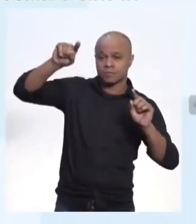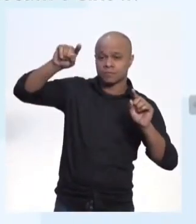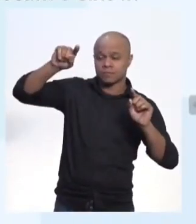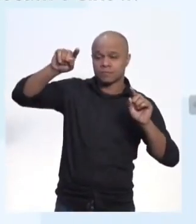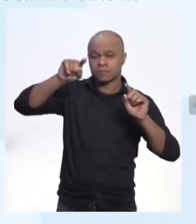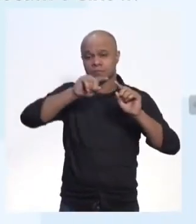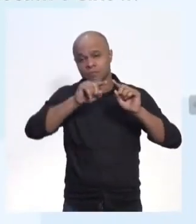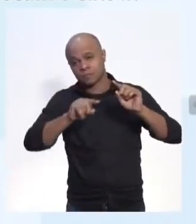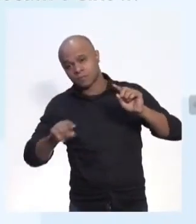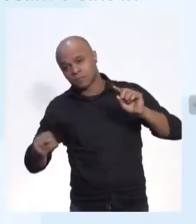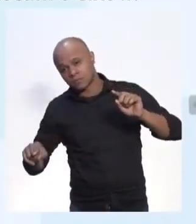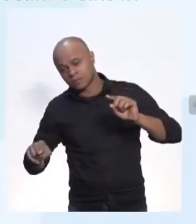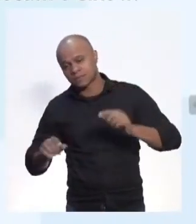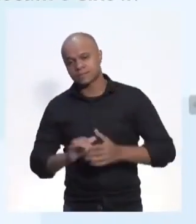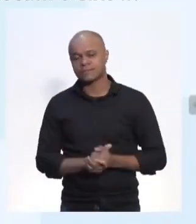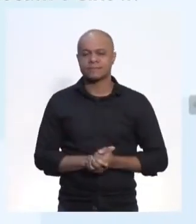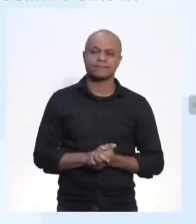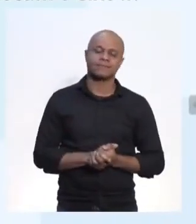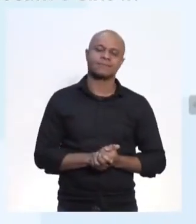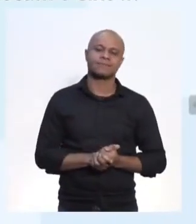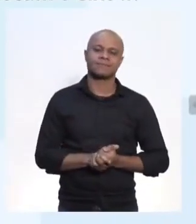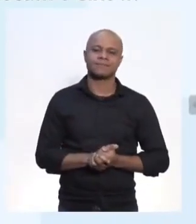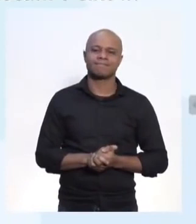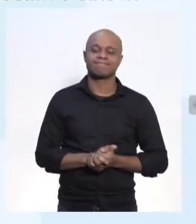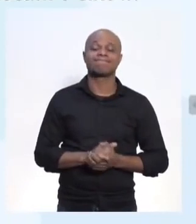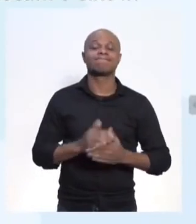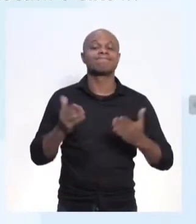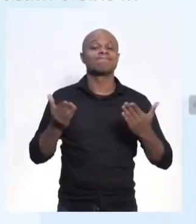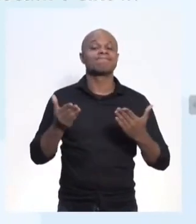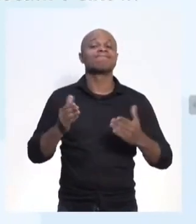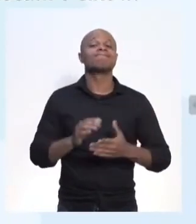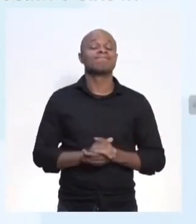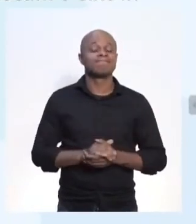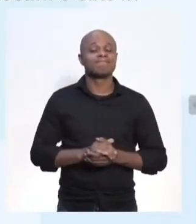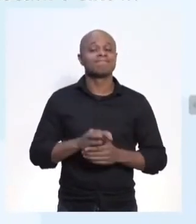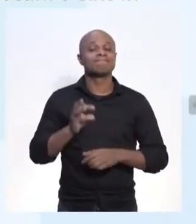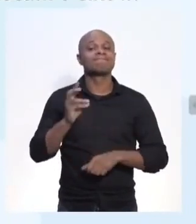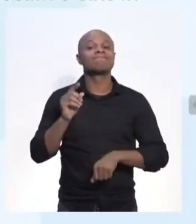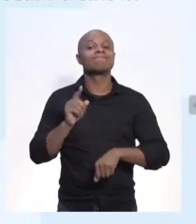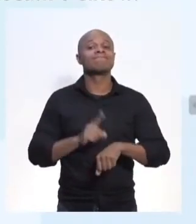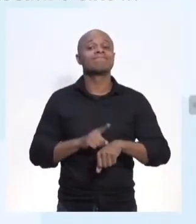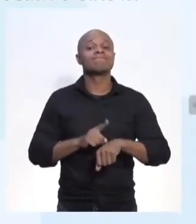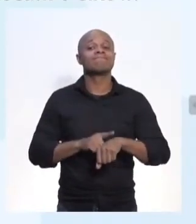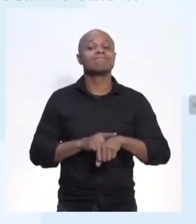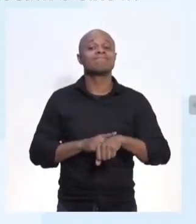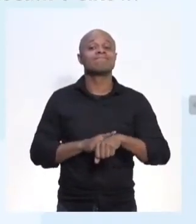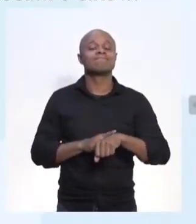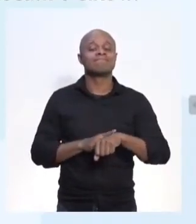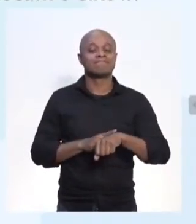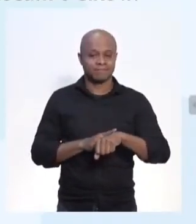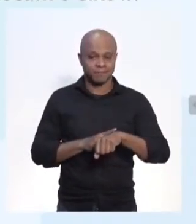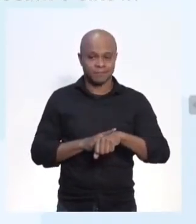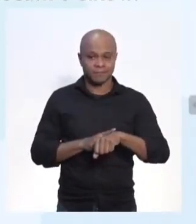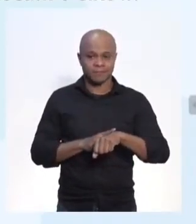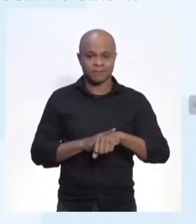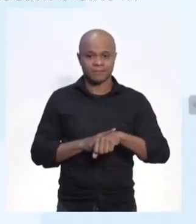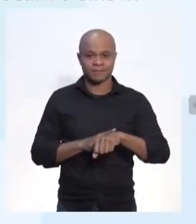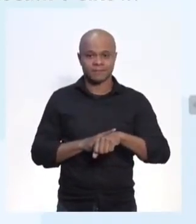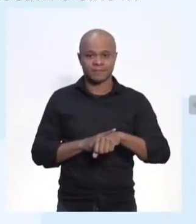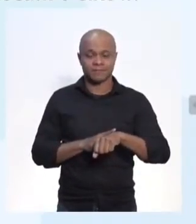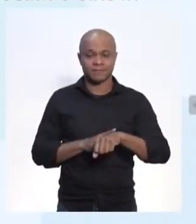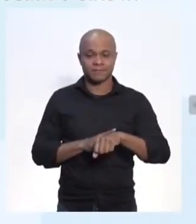é decrescente. Professor Inês, são 4 itens. Quanto tempo você vai dar para eles fazerem essa atividade? Professora